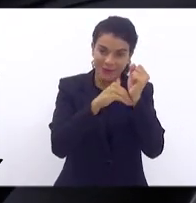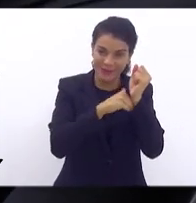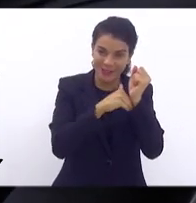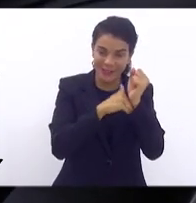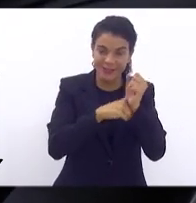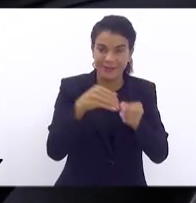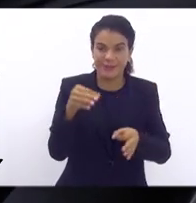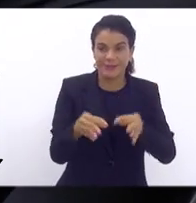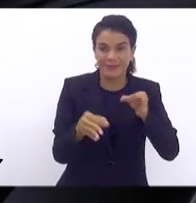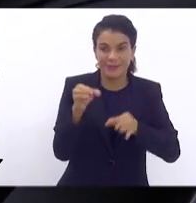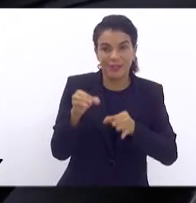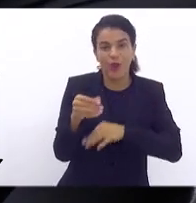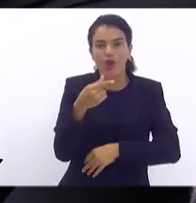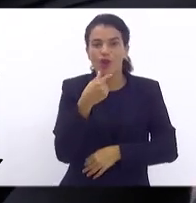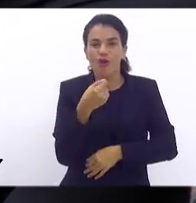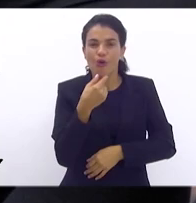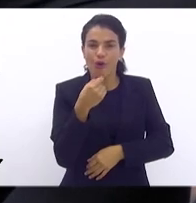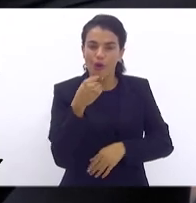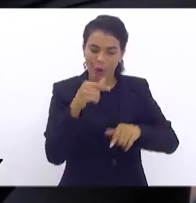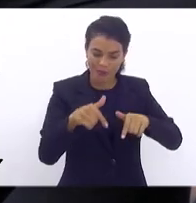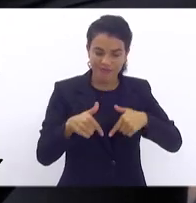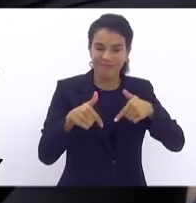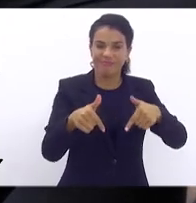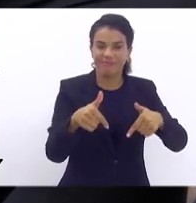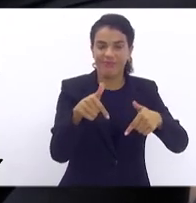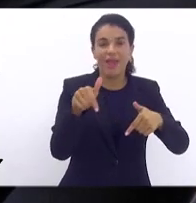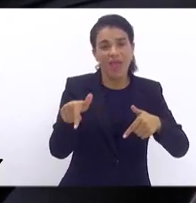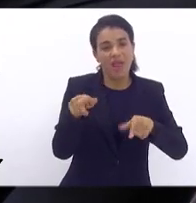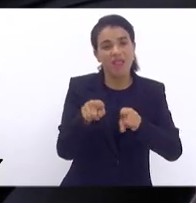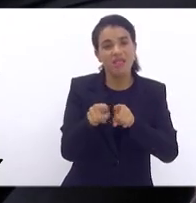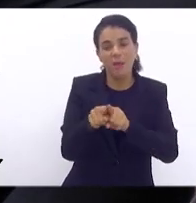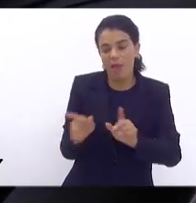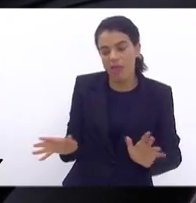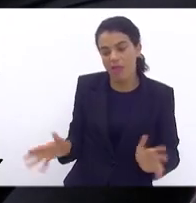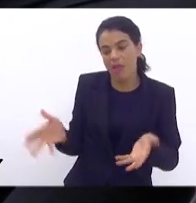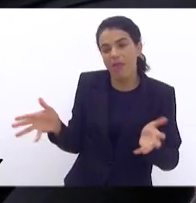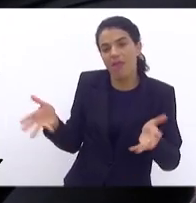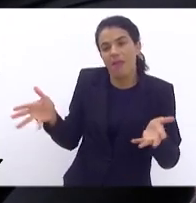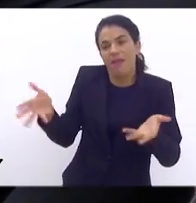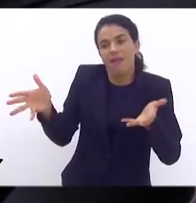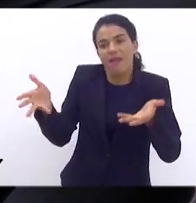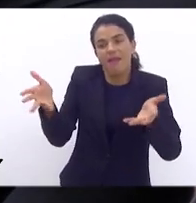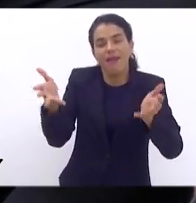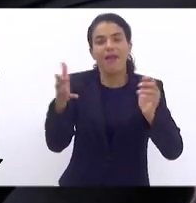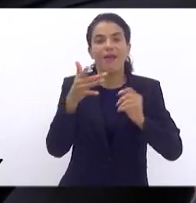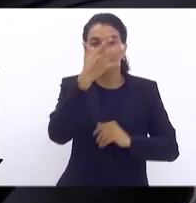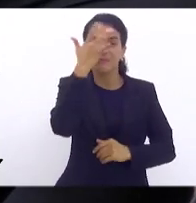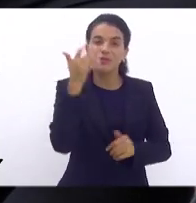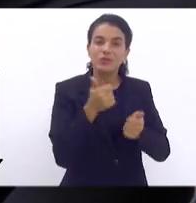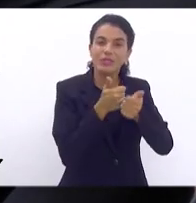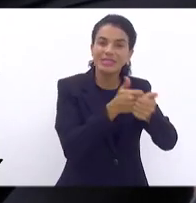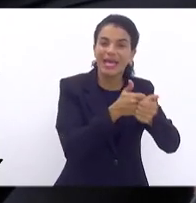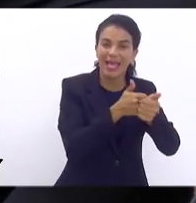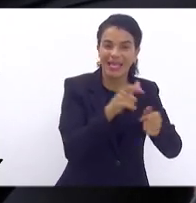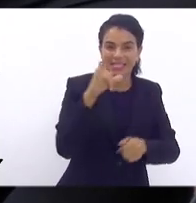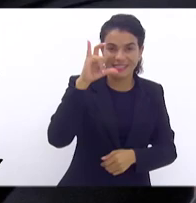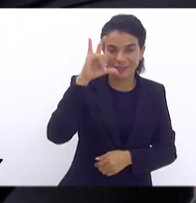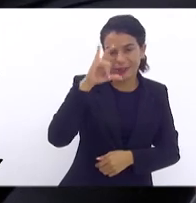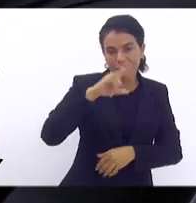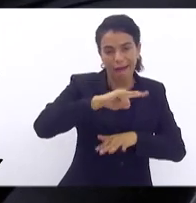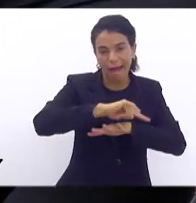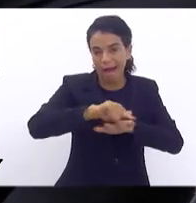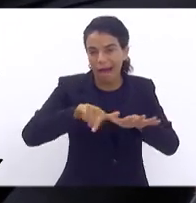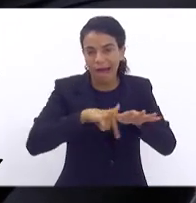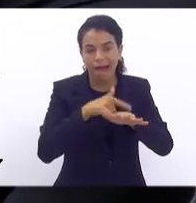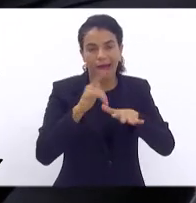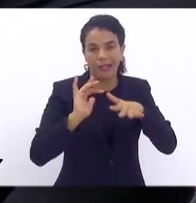e quando ele faz isso ele inflama outras pessoas os seus seguidores né que E aí são diversos